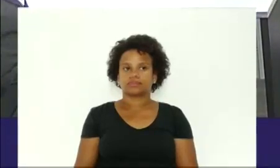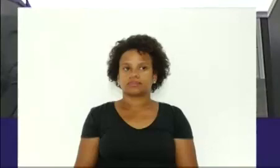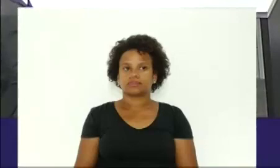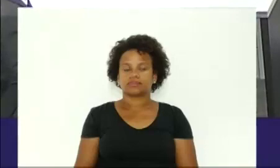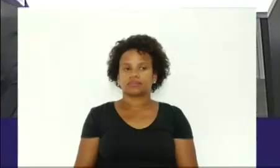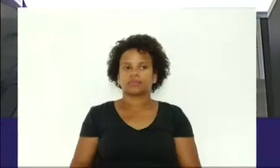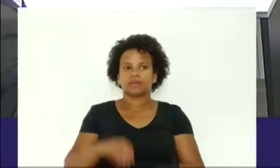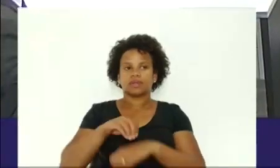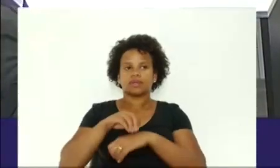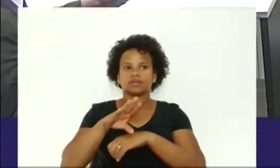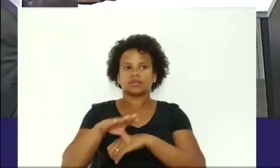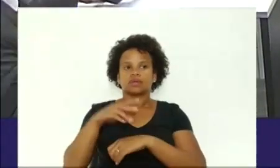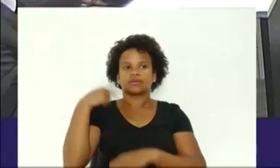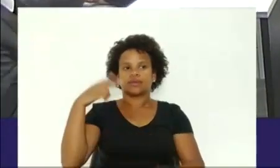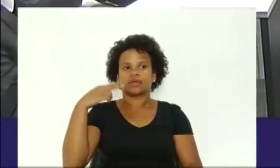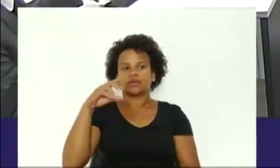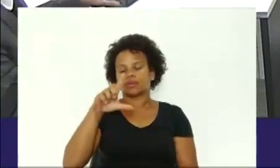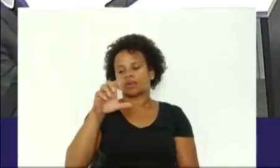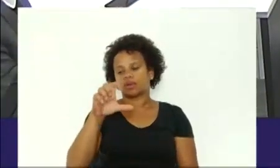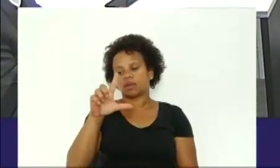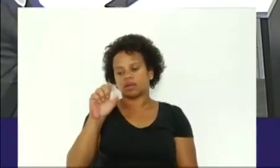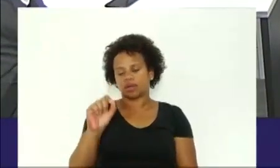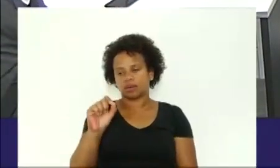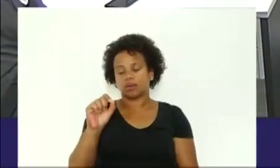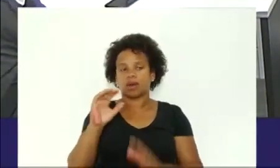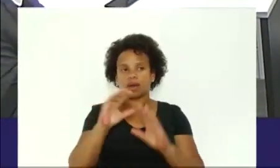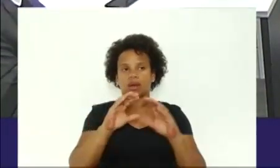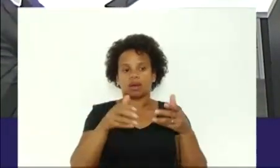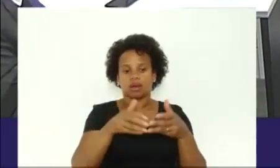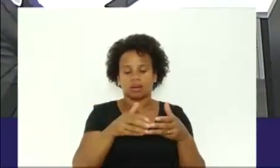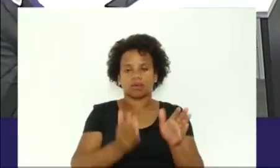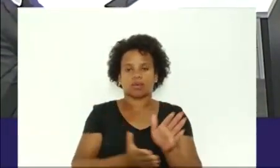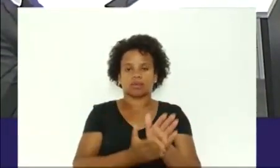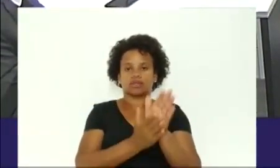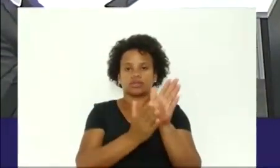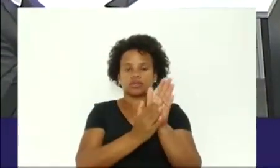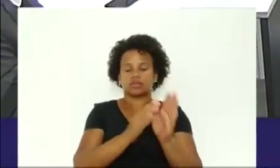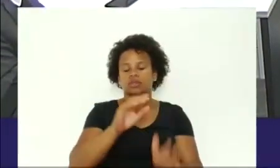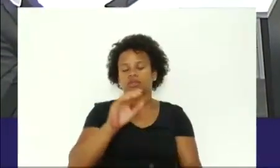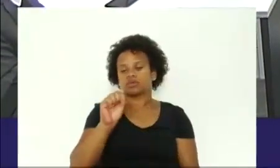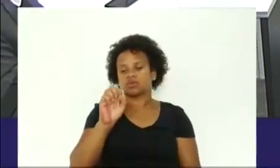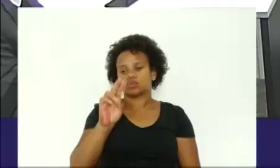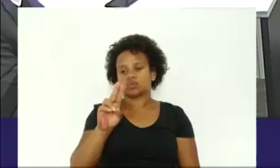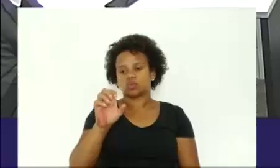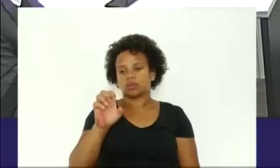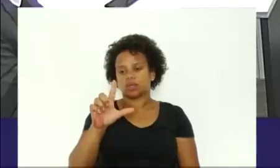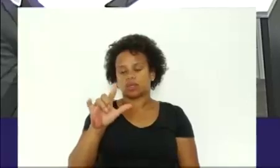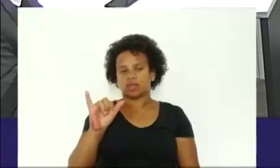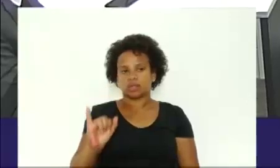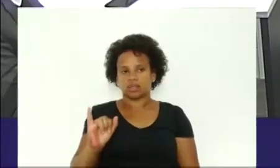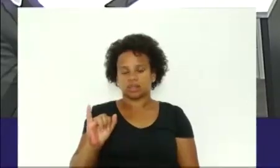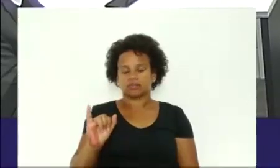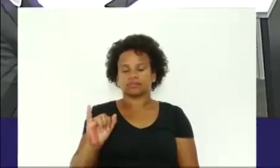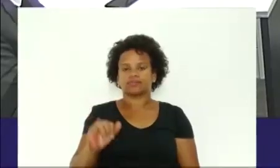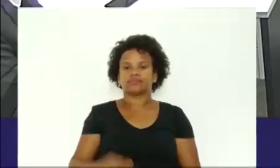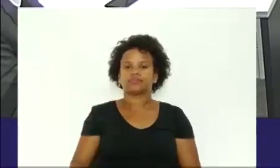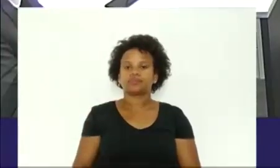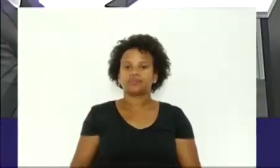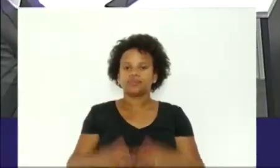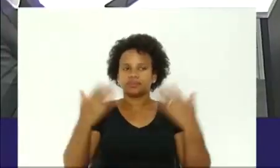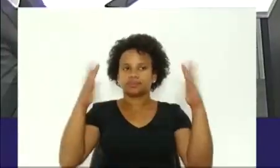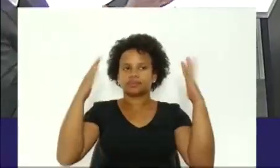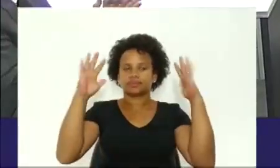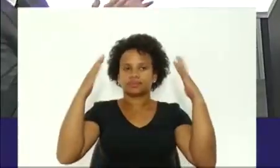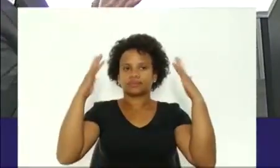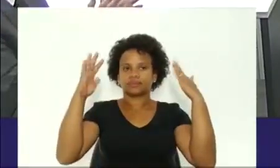Indicada pelo vereador Lelo Pagani, a Câmara homenageia Sueli Aparecida Soares Xavier de Barros.